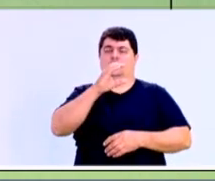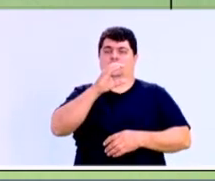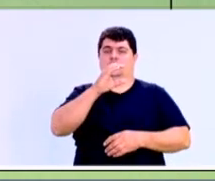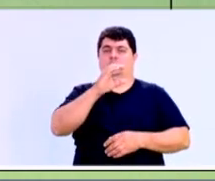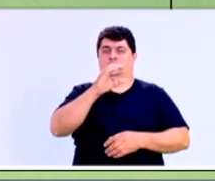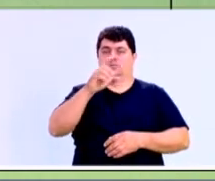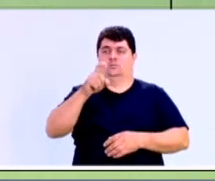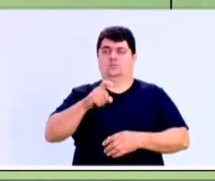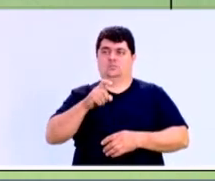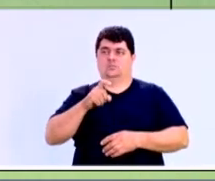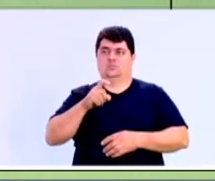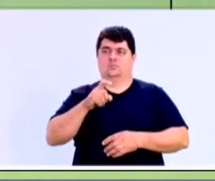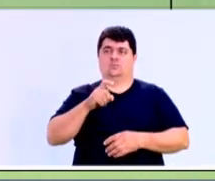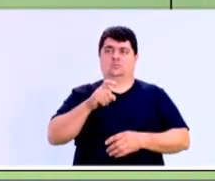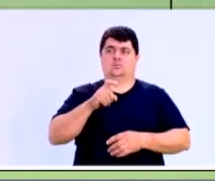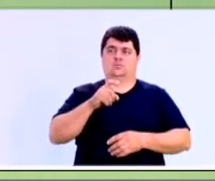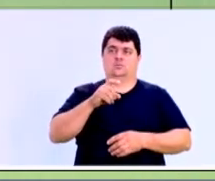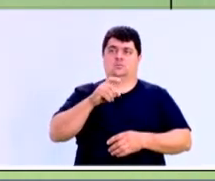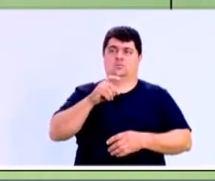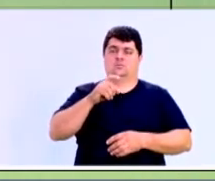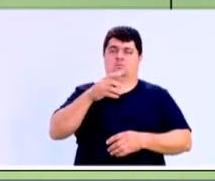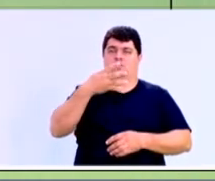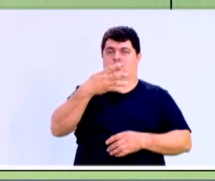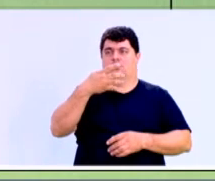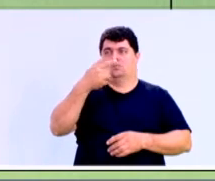a ciclo operacional